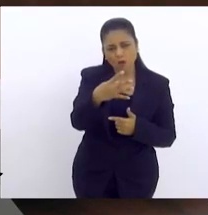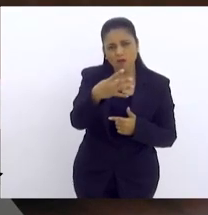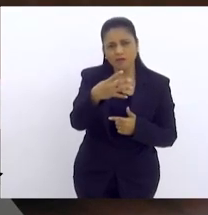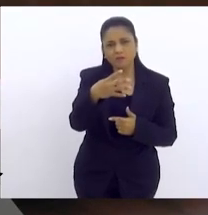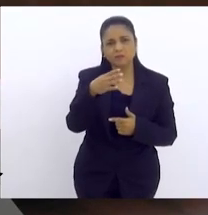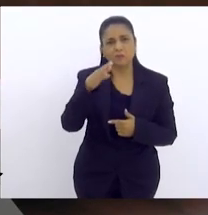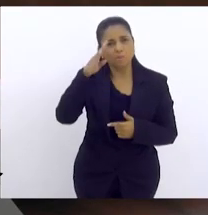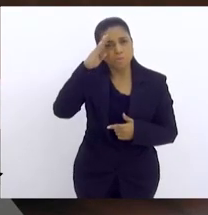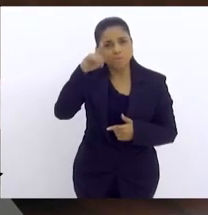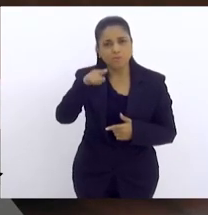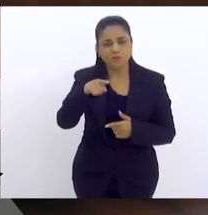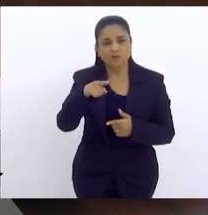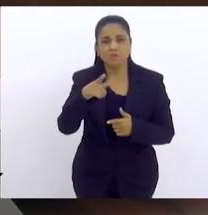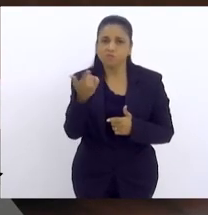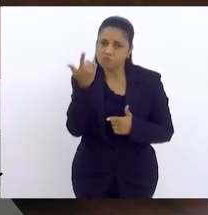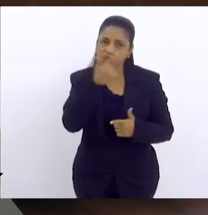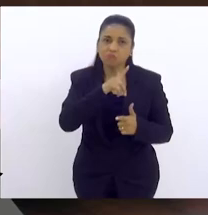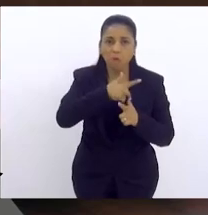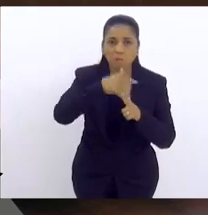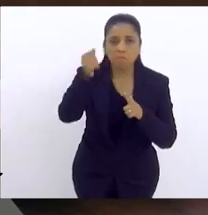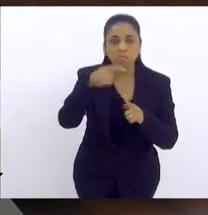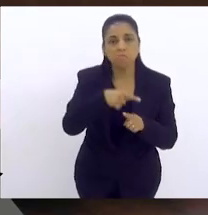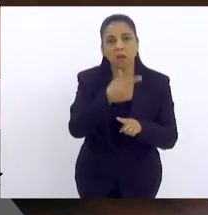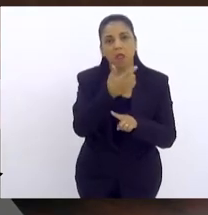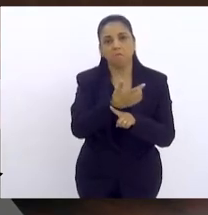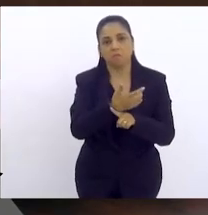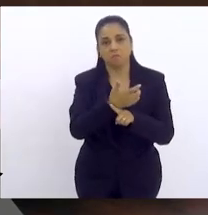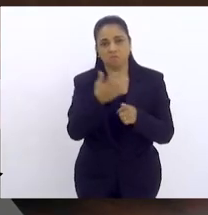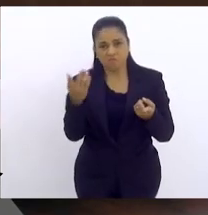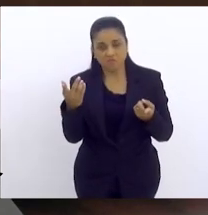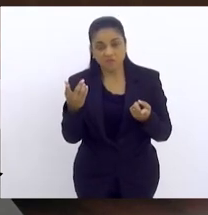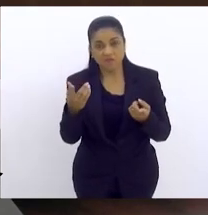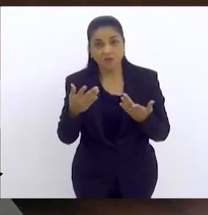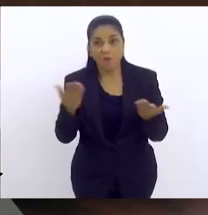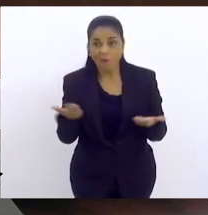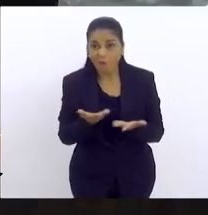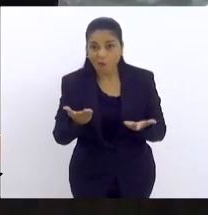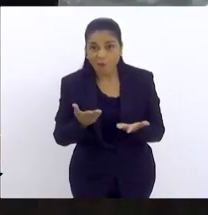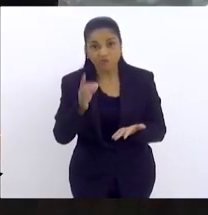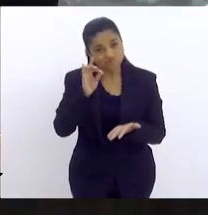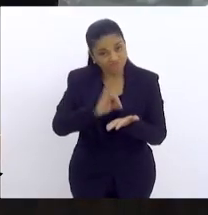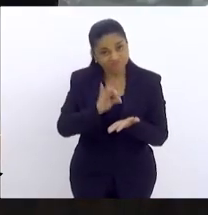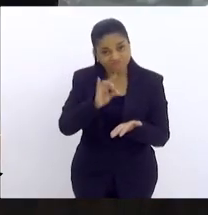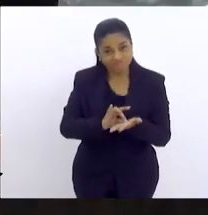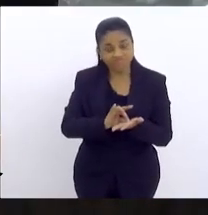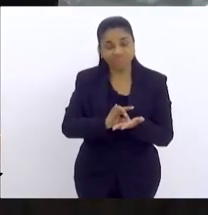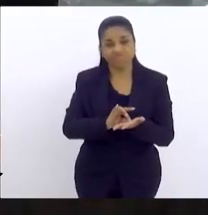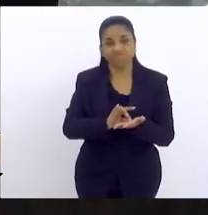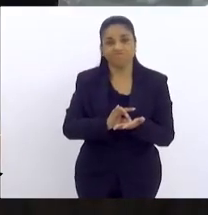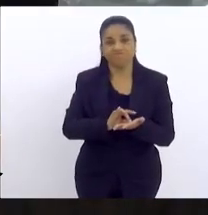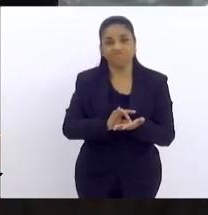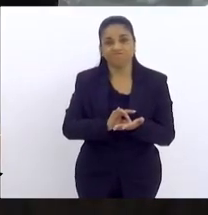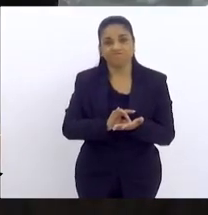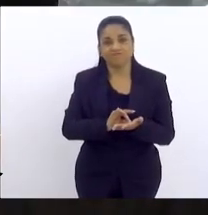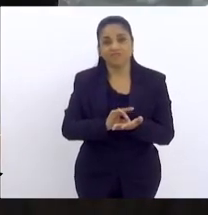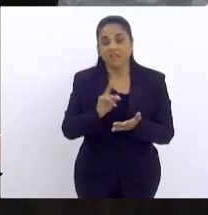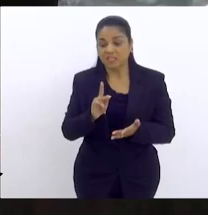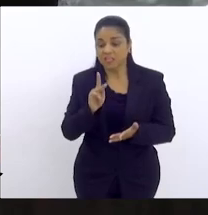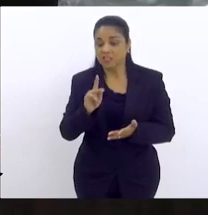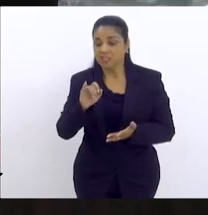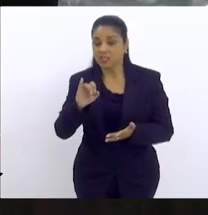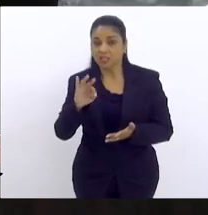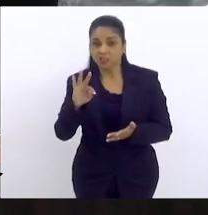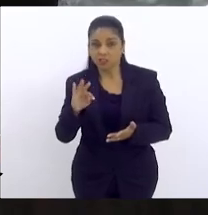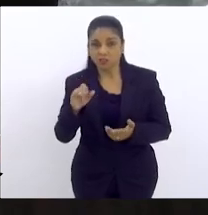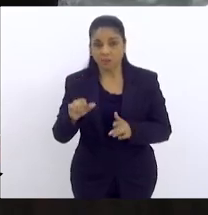foto sei lá um negócio assim que realmente o que foi que um prêmio então na realidade hoje nós vivemos Essa realidade o kit primeiros socorros a polícia